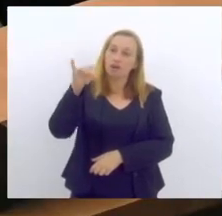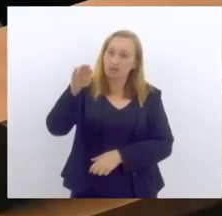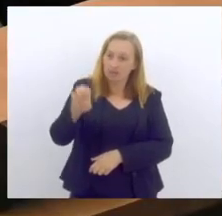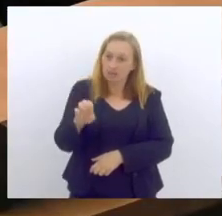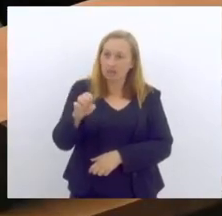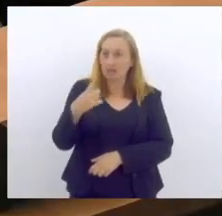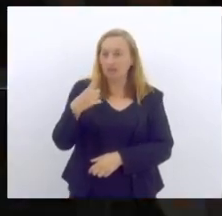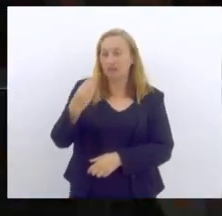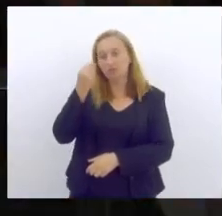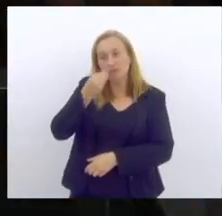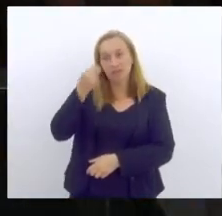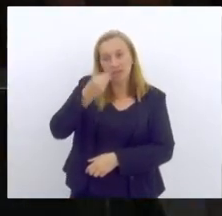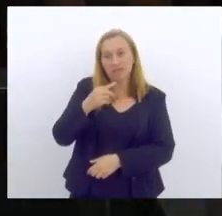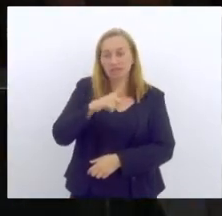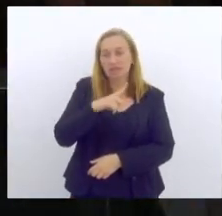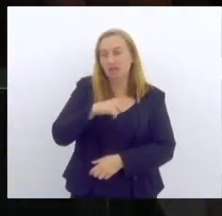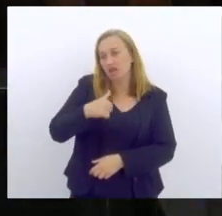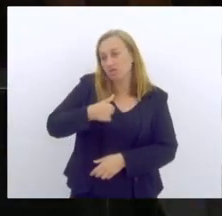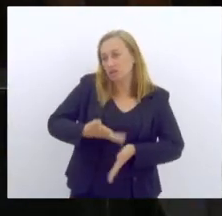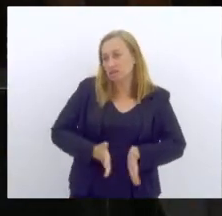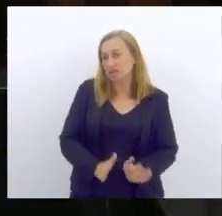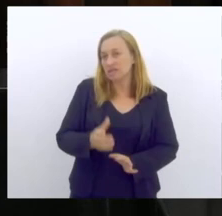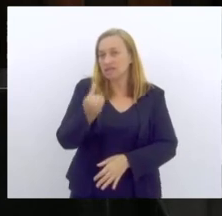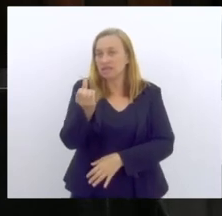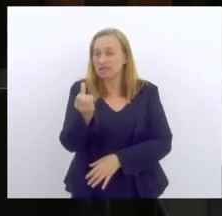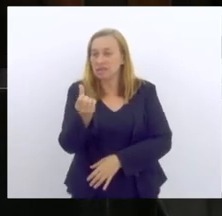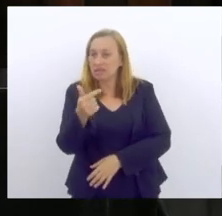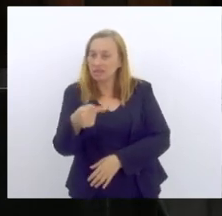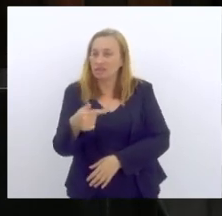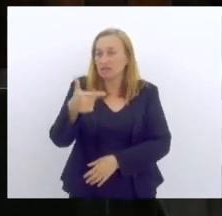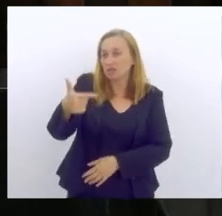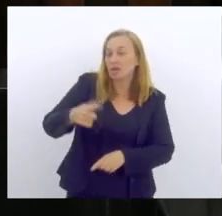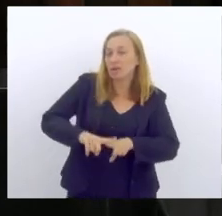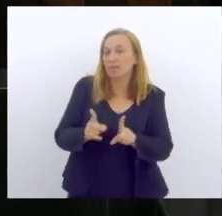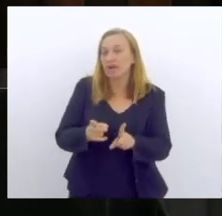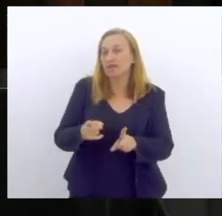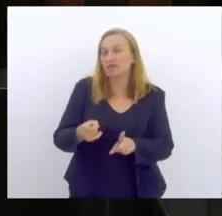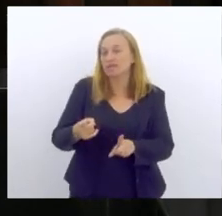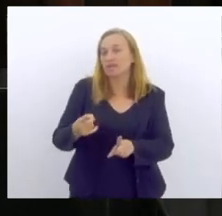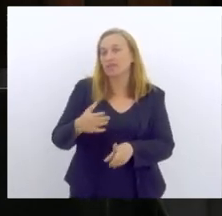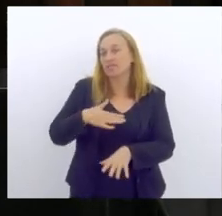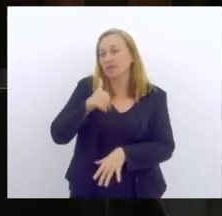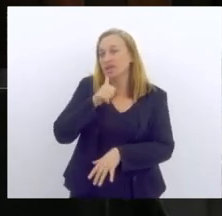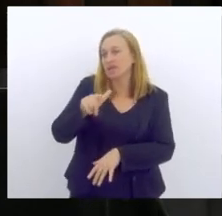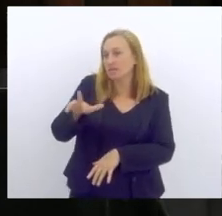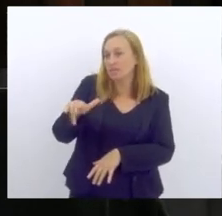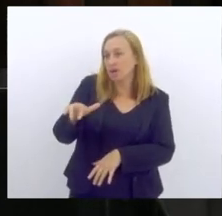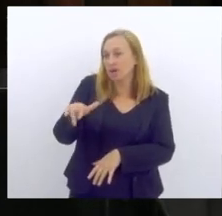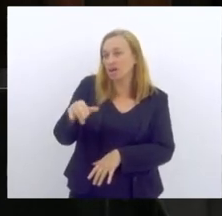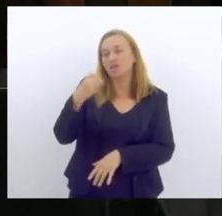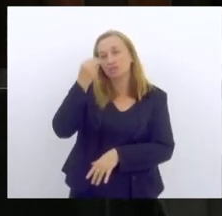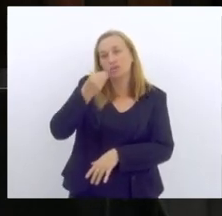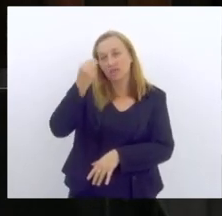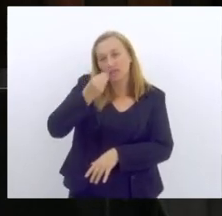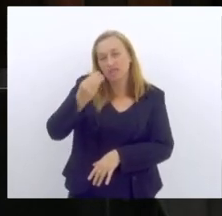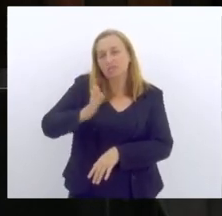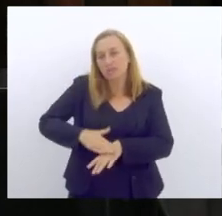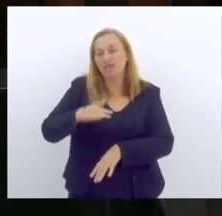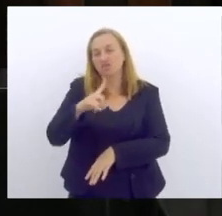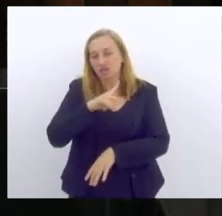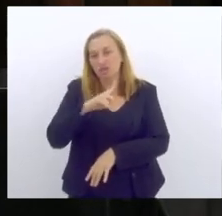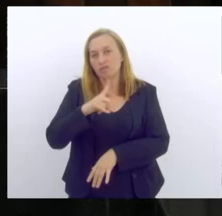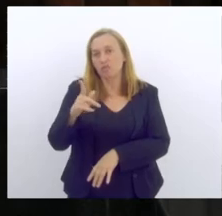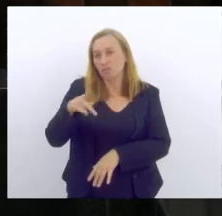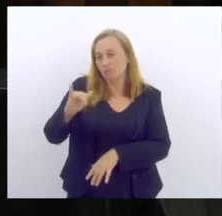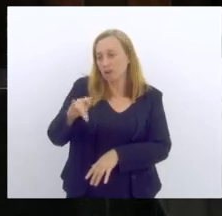viver isso na 572 mas minha irmã vivenciou essa Essa época em que o papai